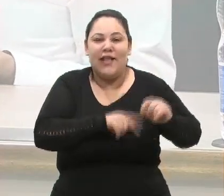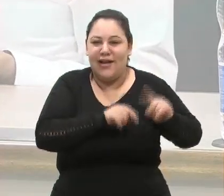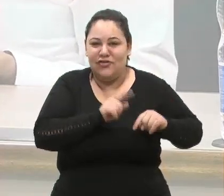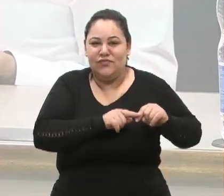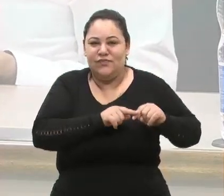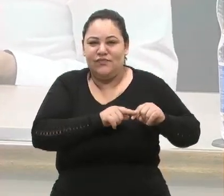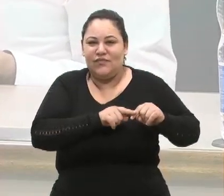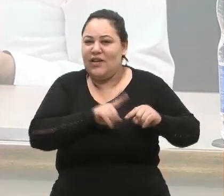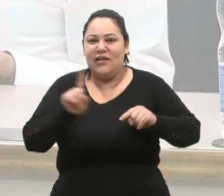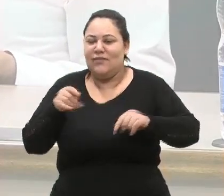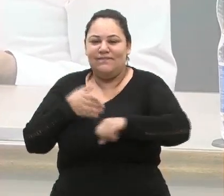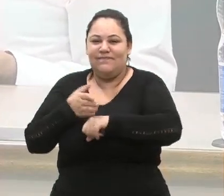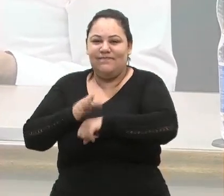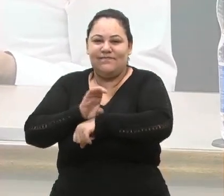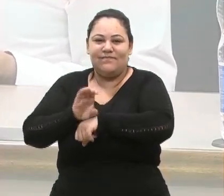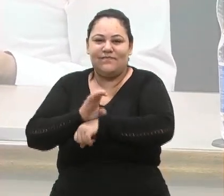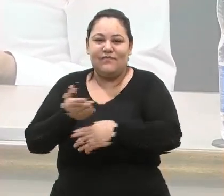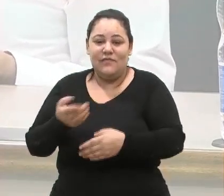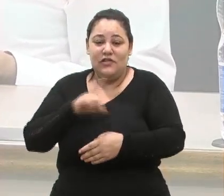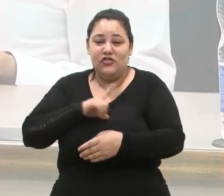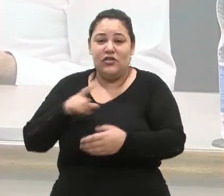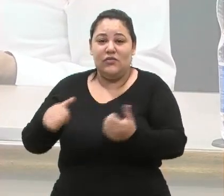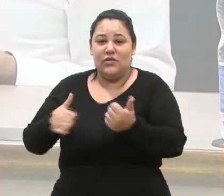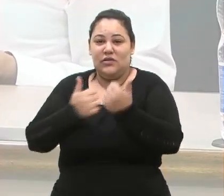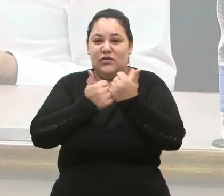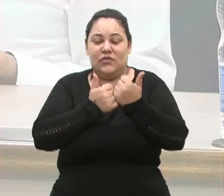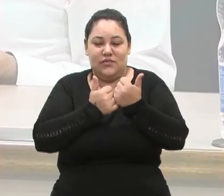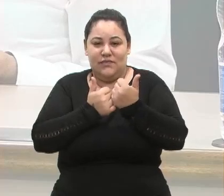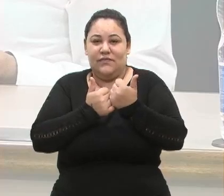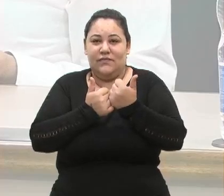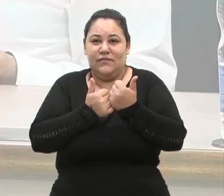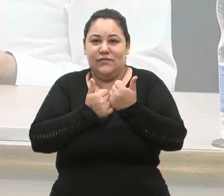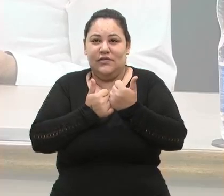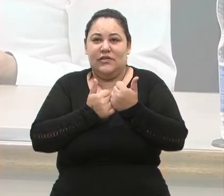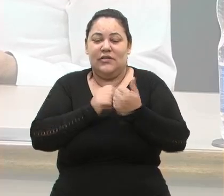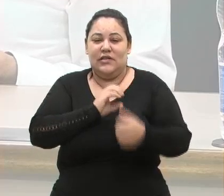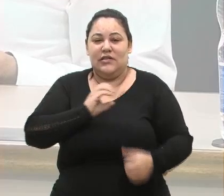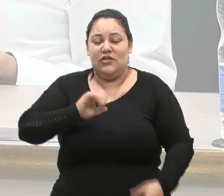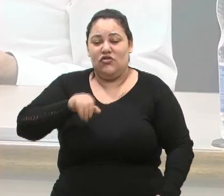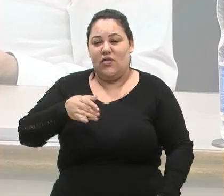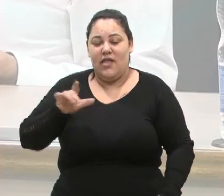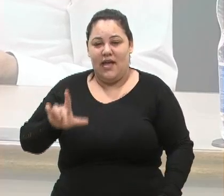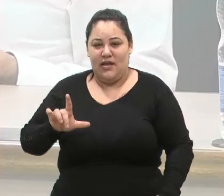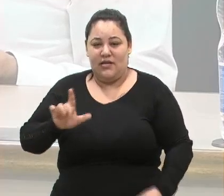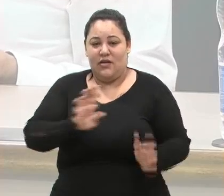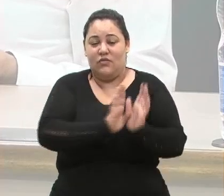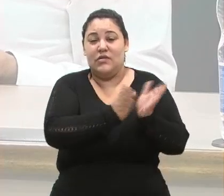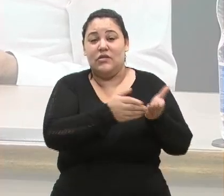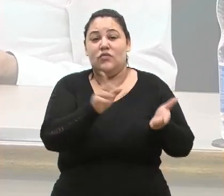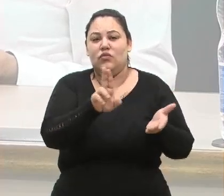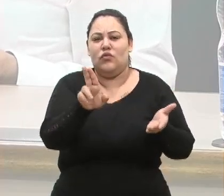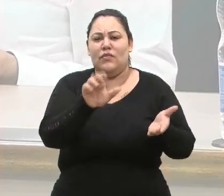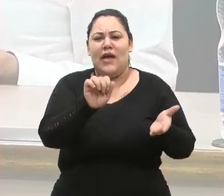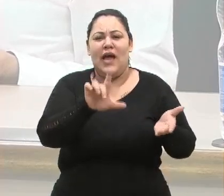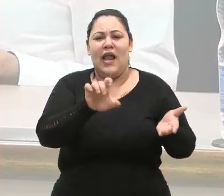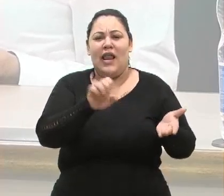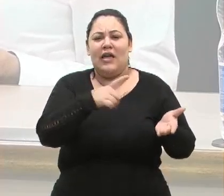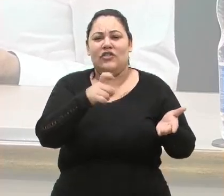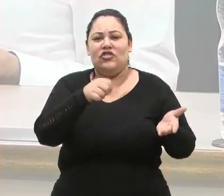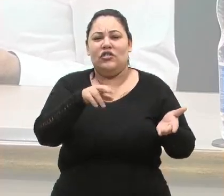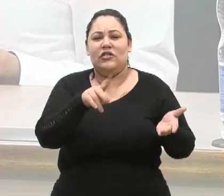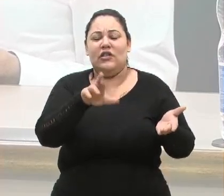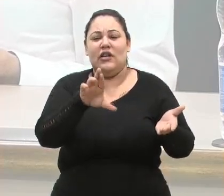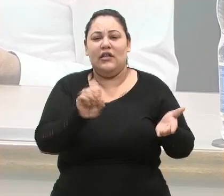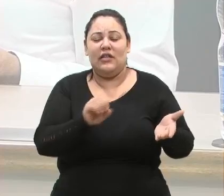temos um assessor qualificadíssimo da comissão de CCJ, que é o Alexandre. Que é um rapaz qualificado